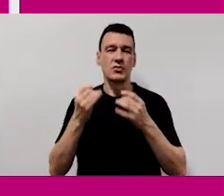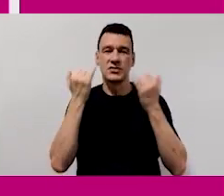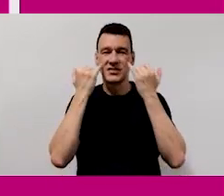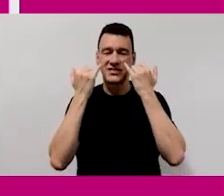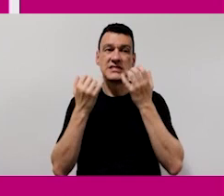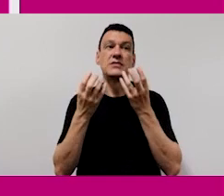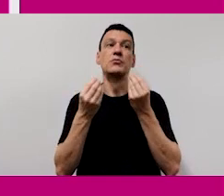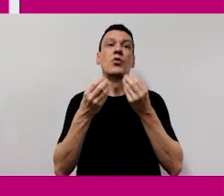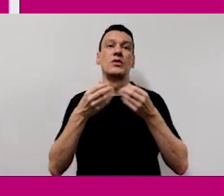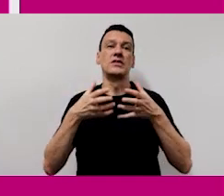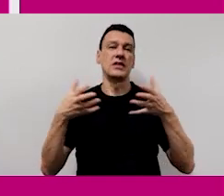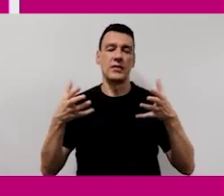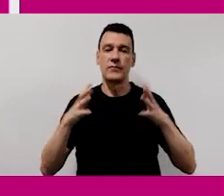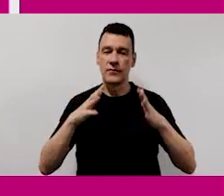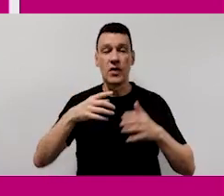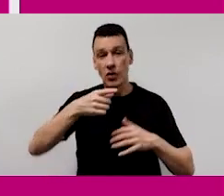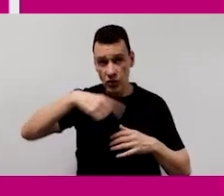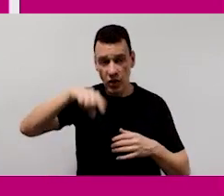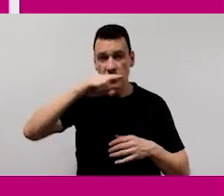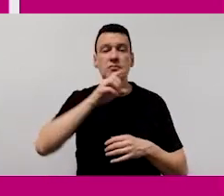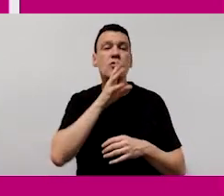de